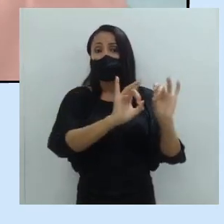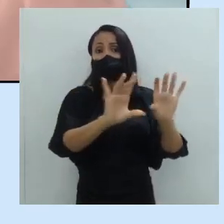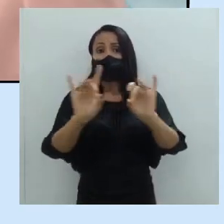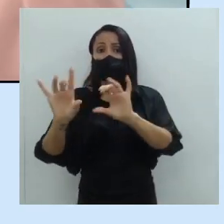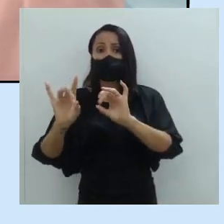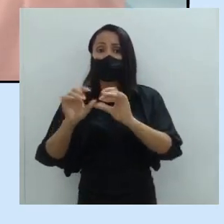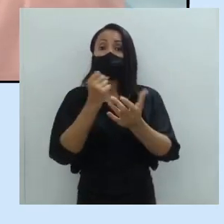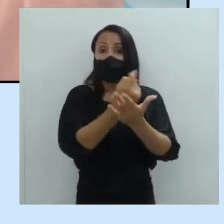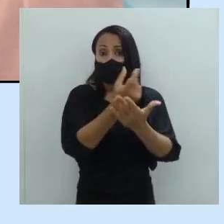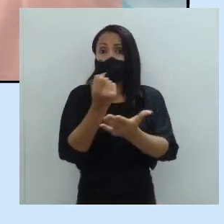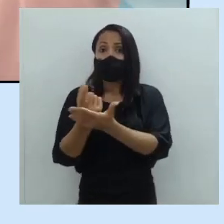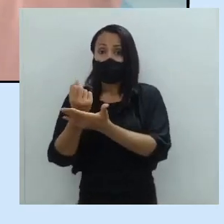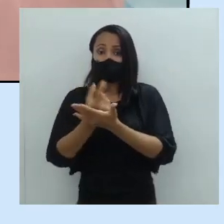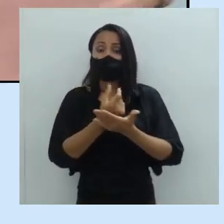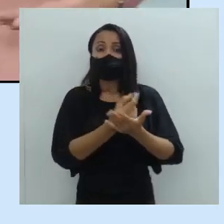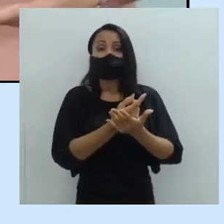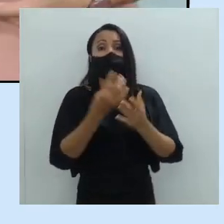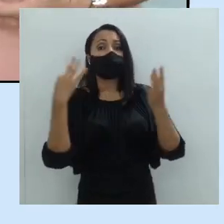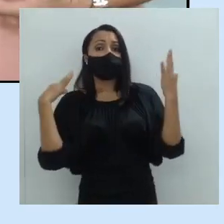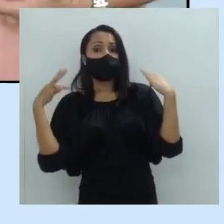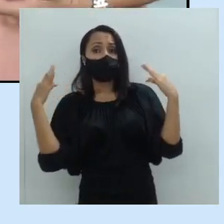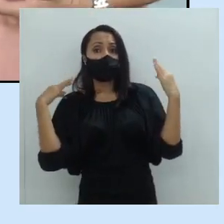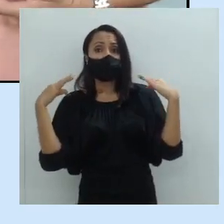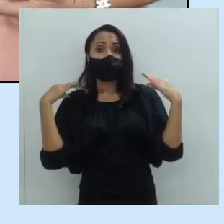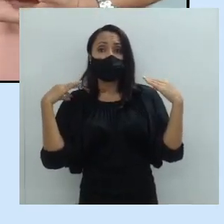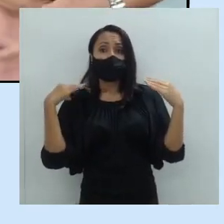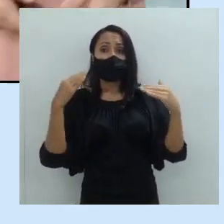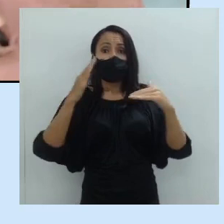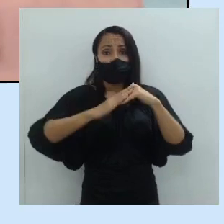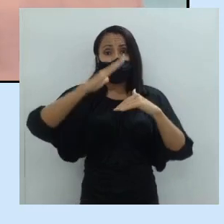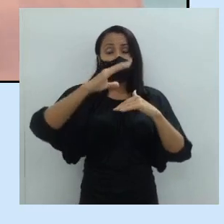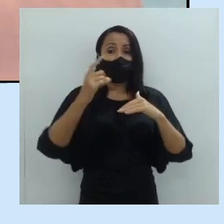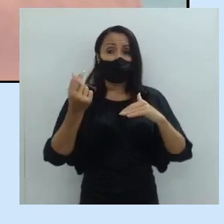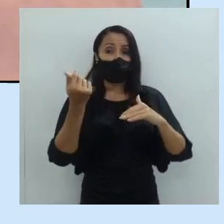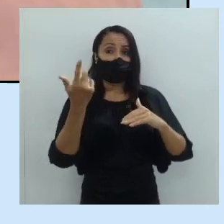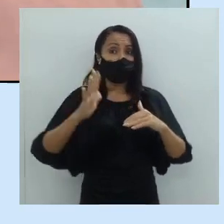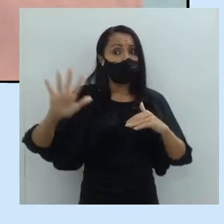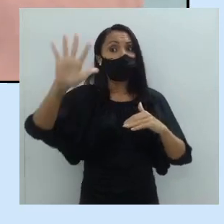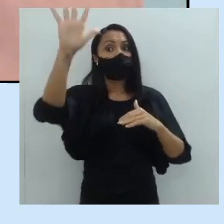compra, aliás, de turistas, geralmente são mais caros. E quando eu digo